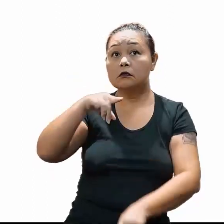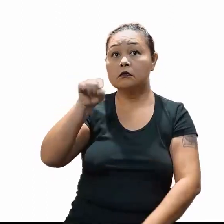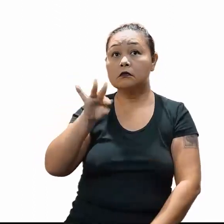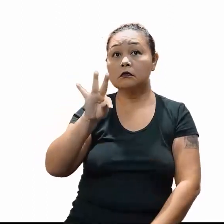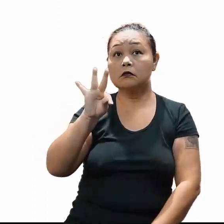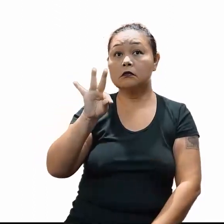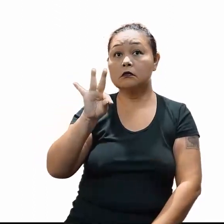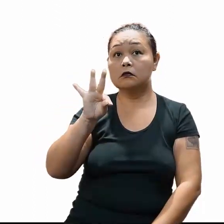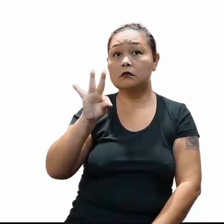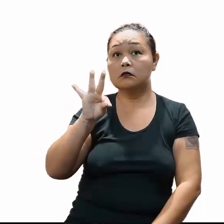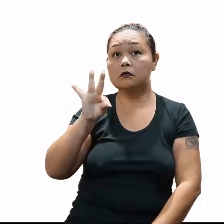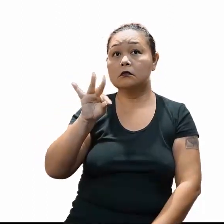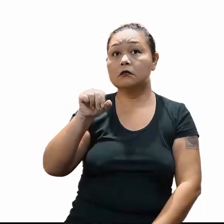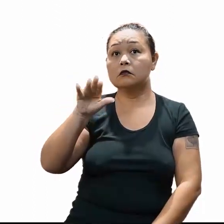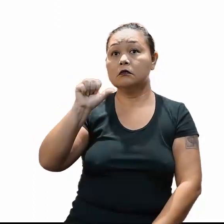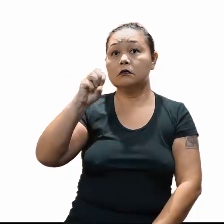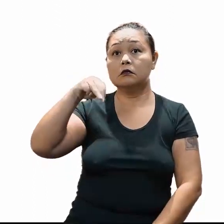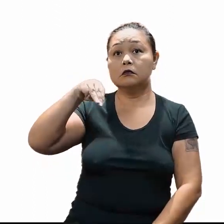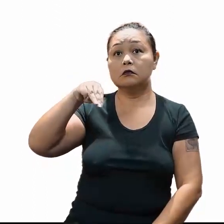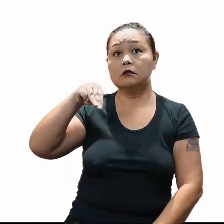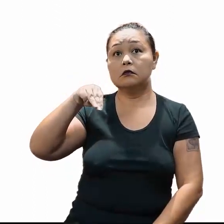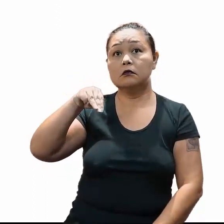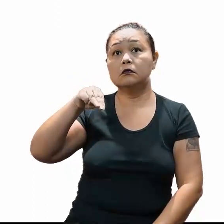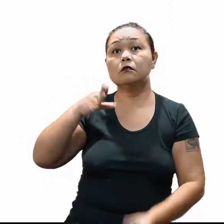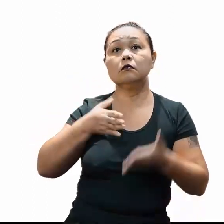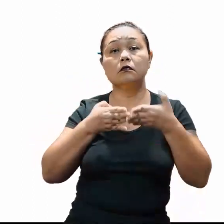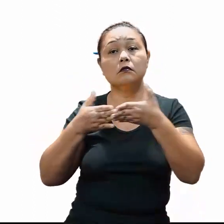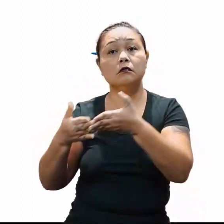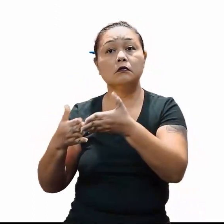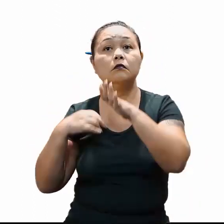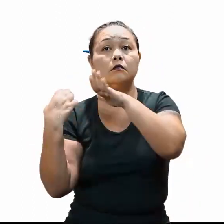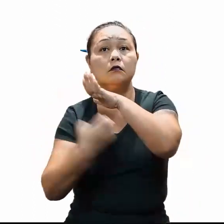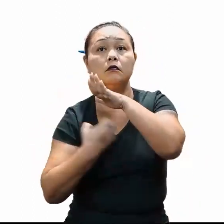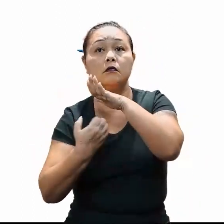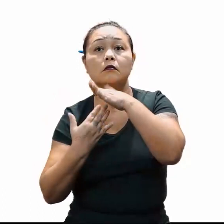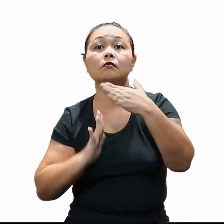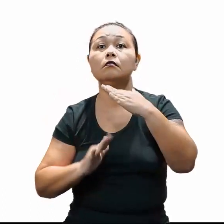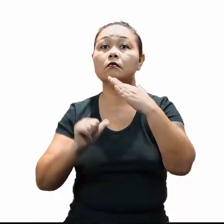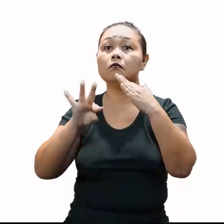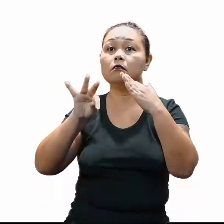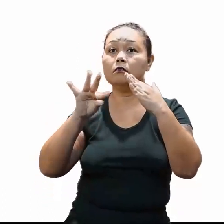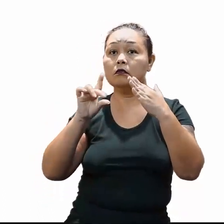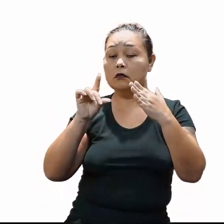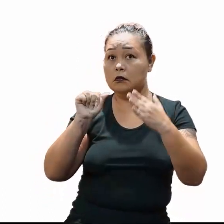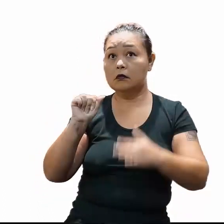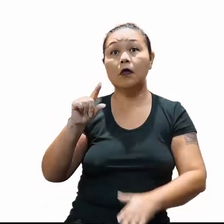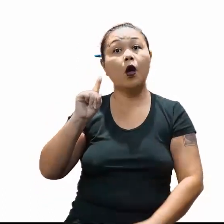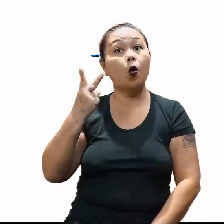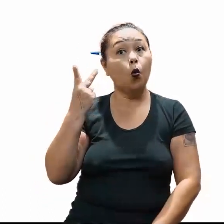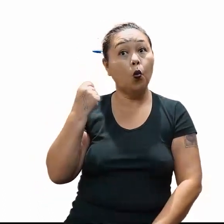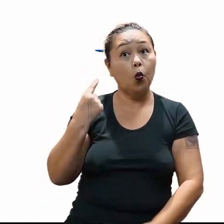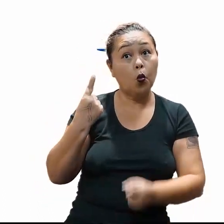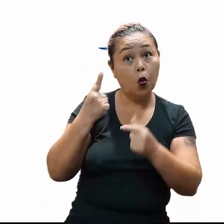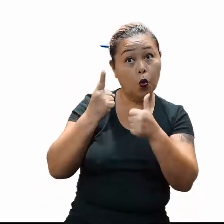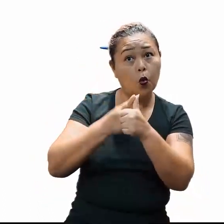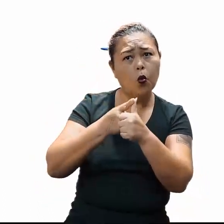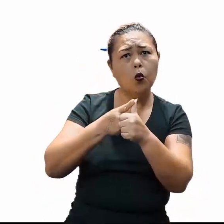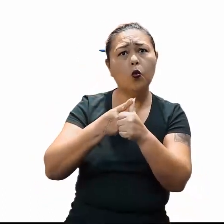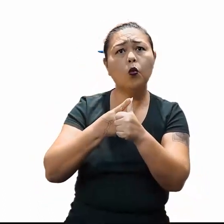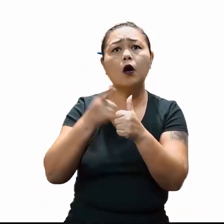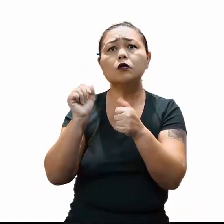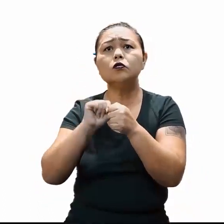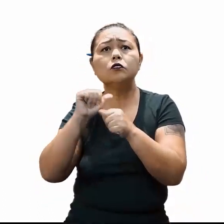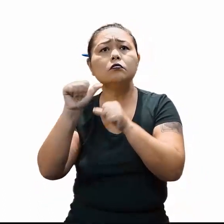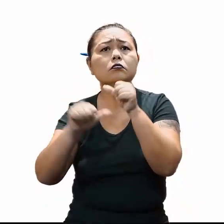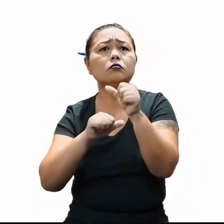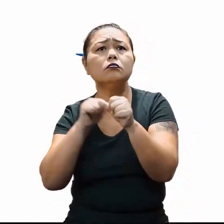Amazon Steam Navigation Company Limitada. Uma só muda o nome aí, River,